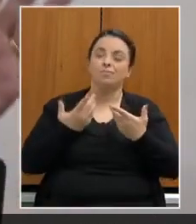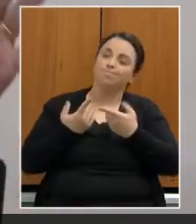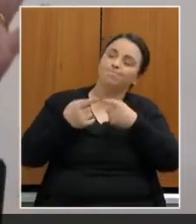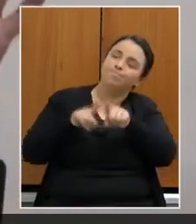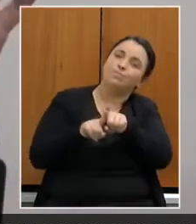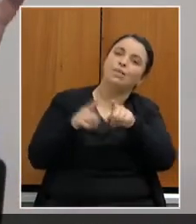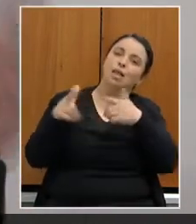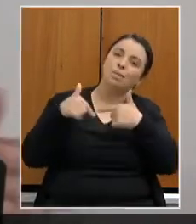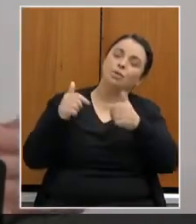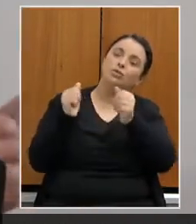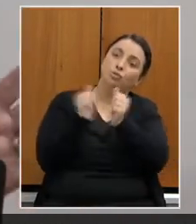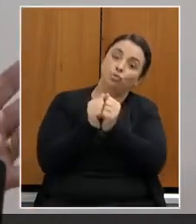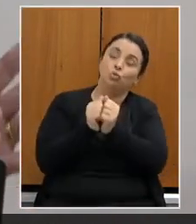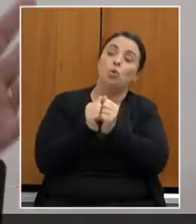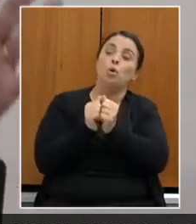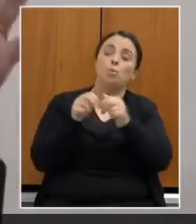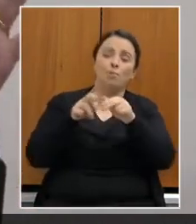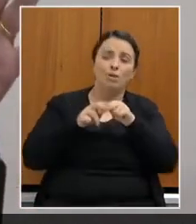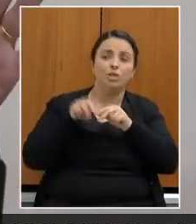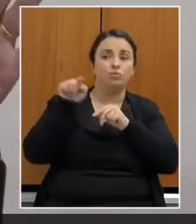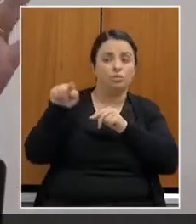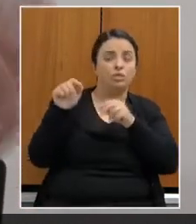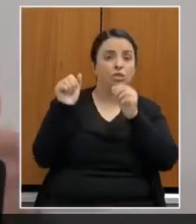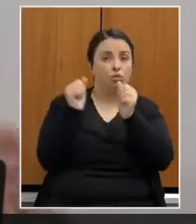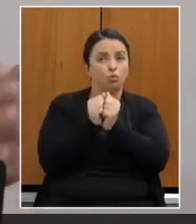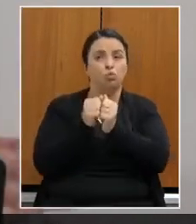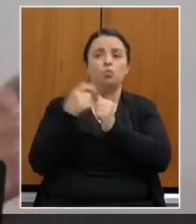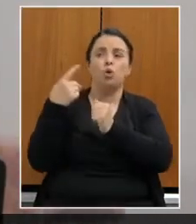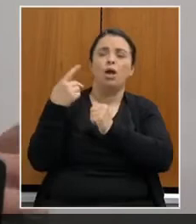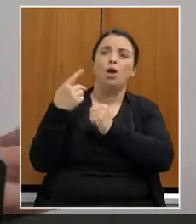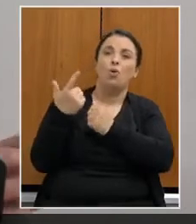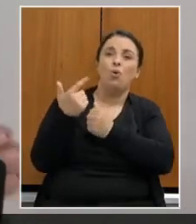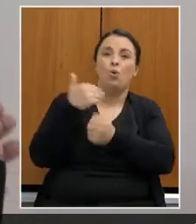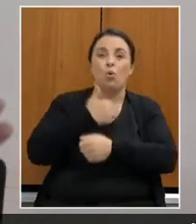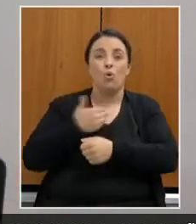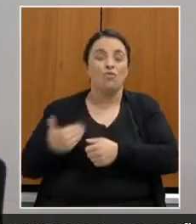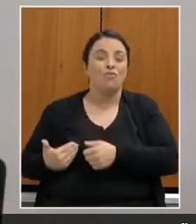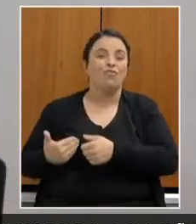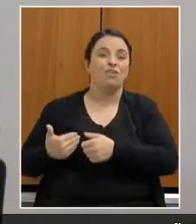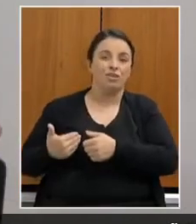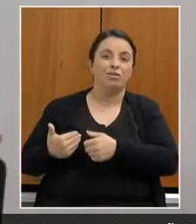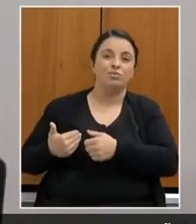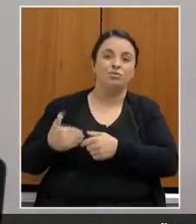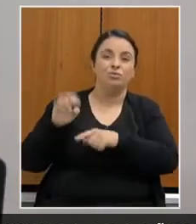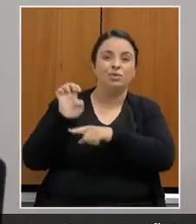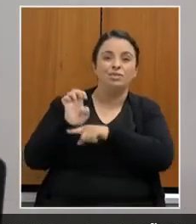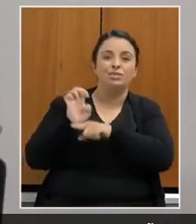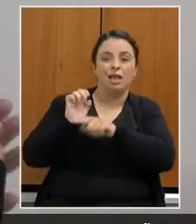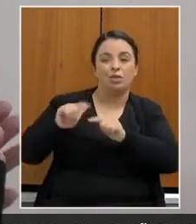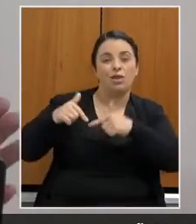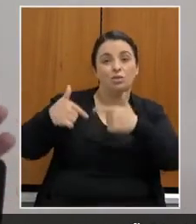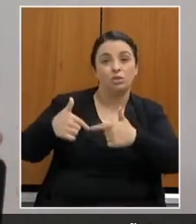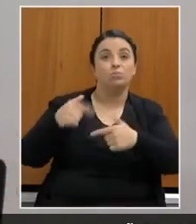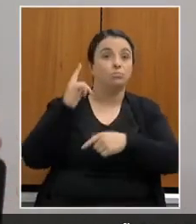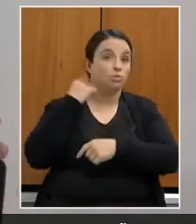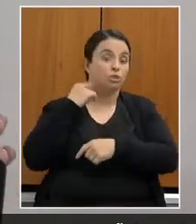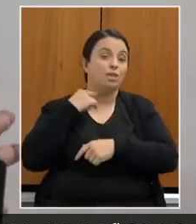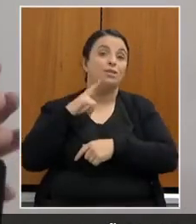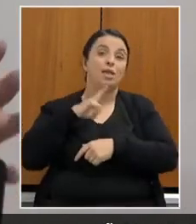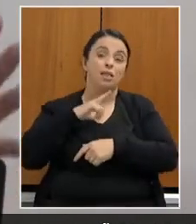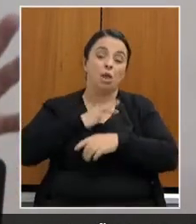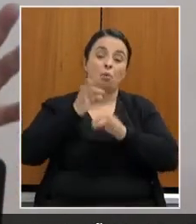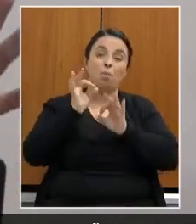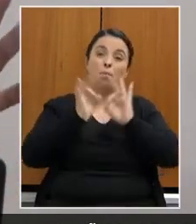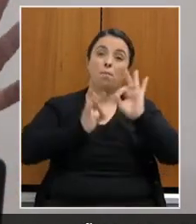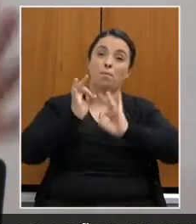que, através do senhor, através das ações do governo do Estado, Minas Gerais tem um programa de atendimento